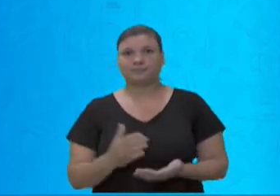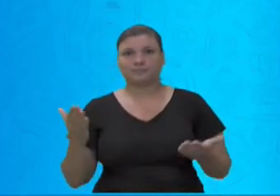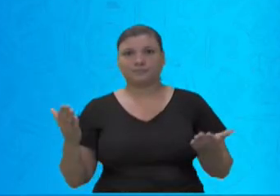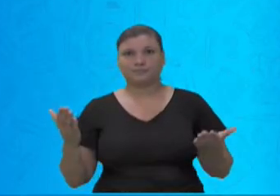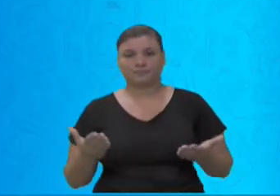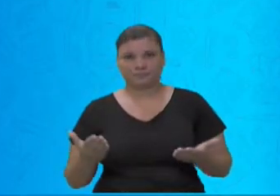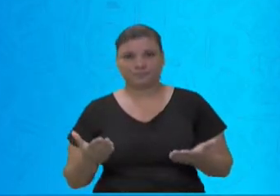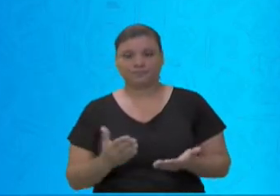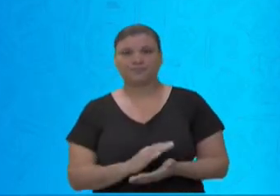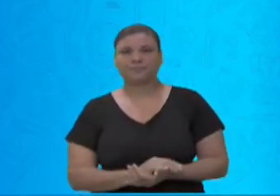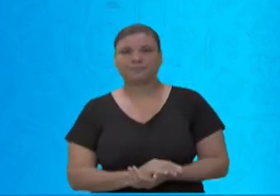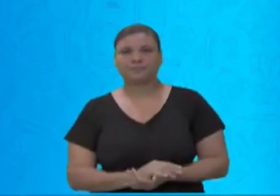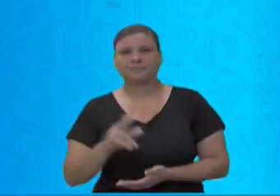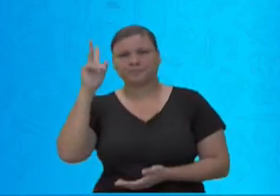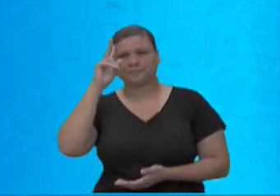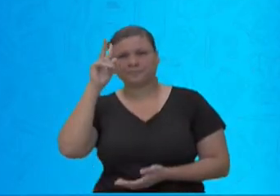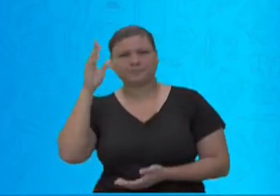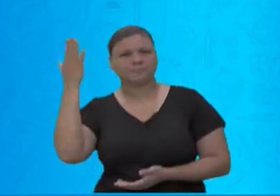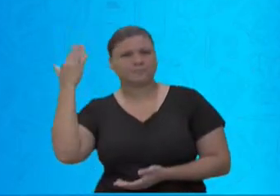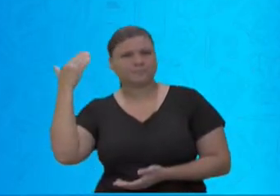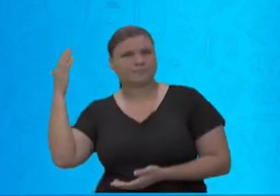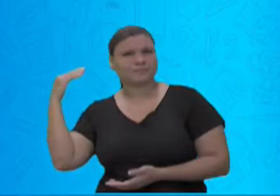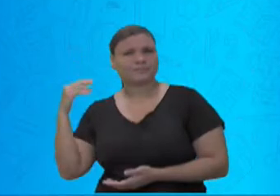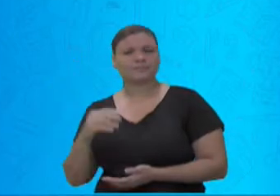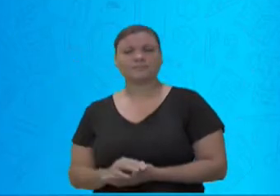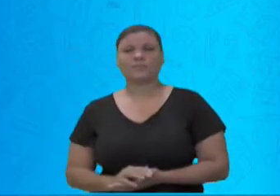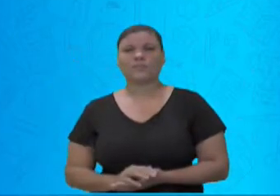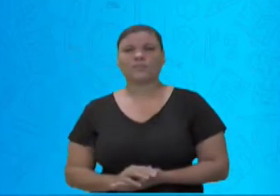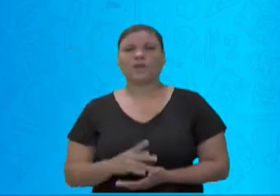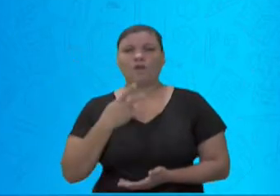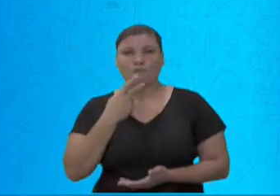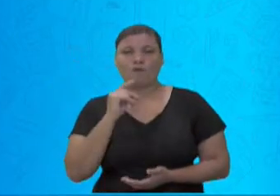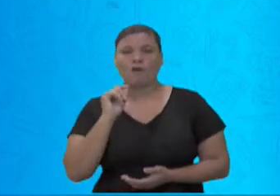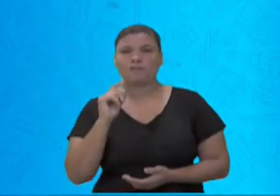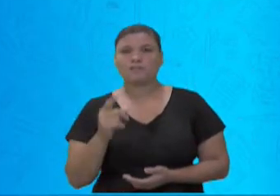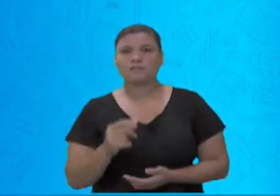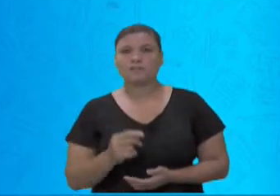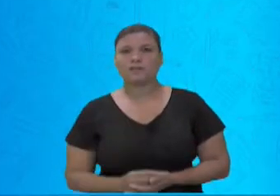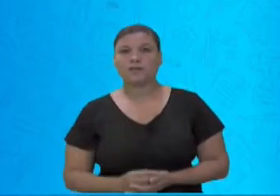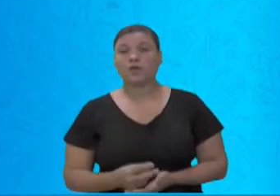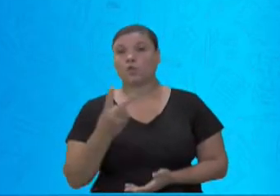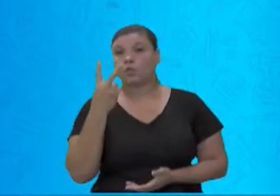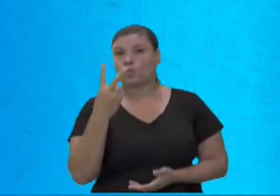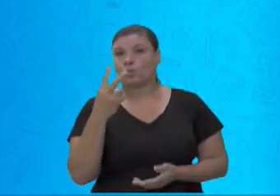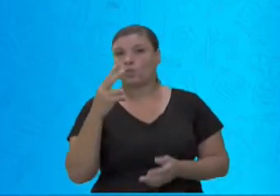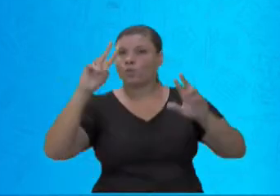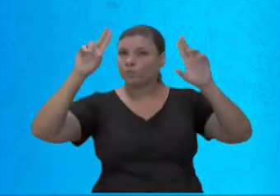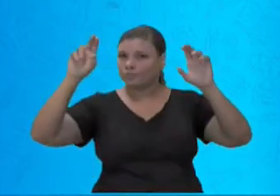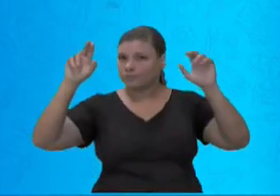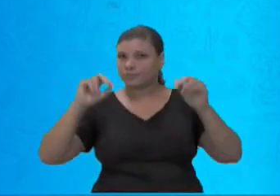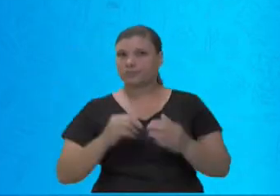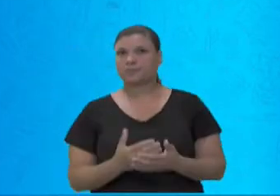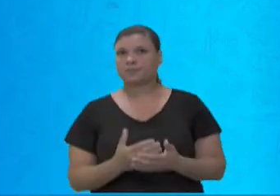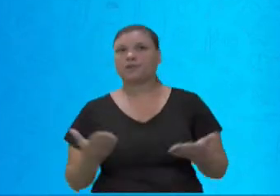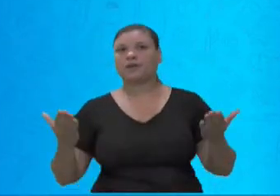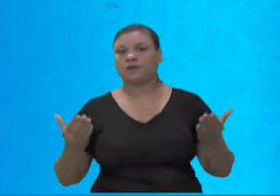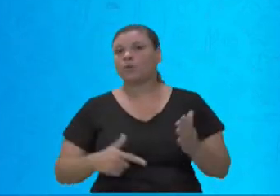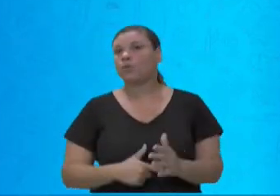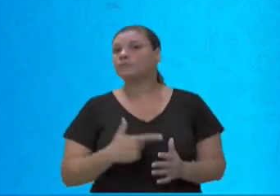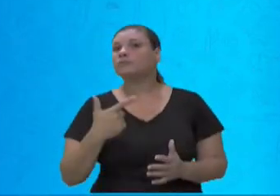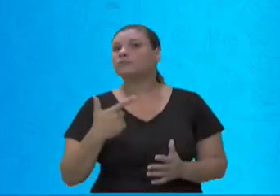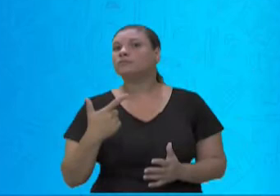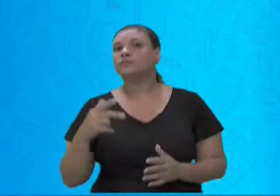Agora, lembram que eu falei que nessa aula teremos 2 assuntos? Sim, agora chegou a hora da segunda